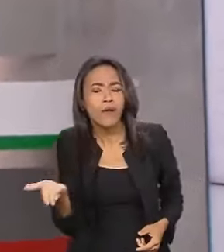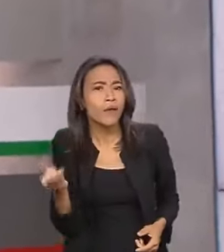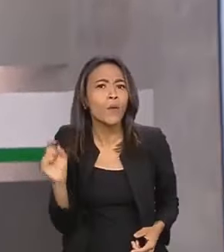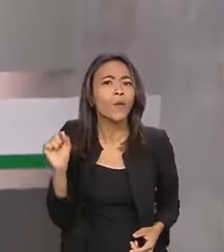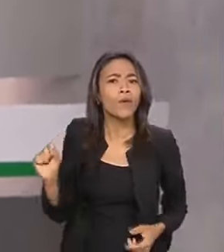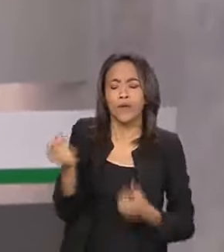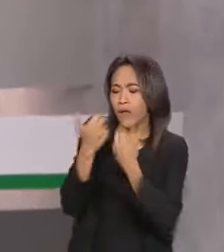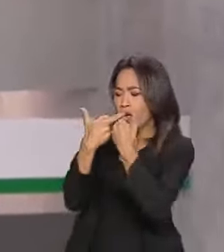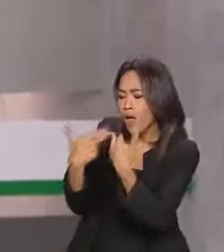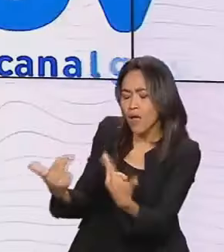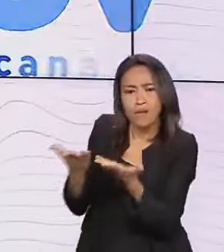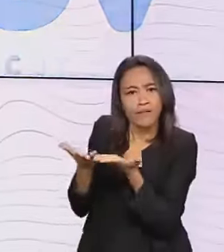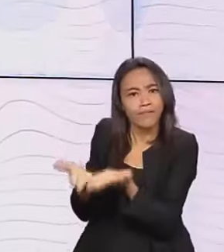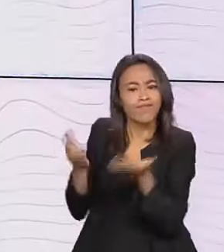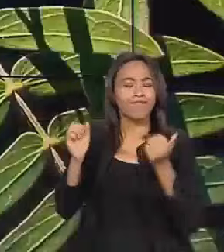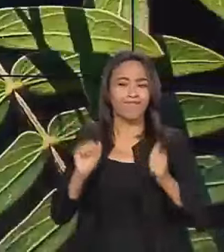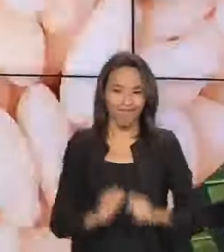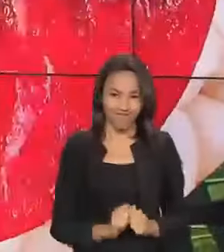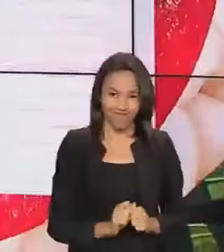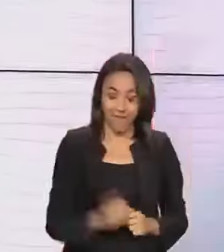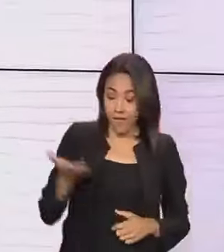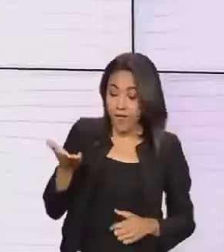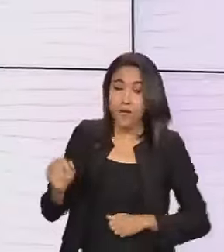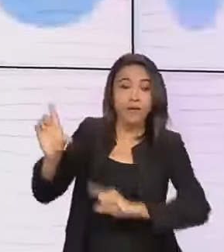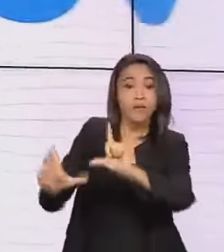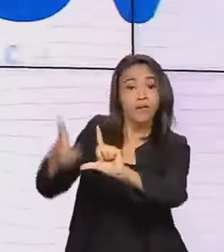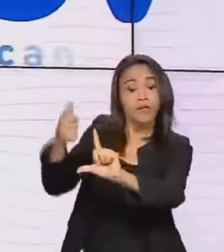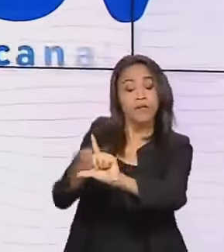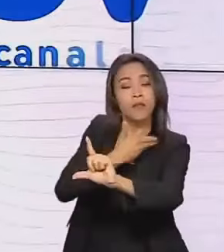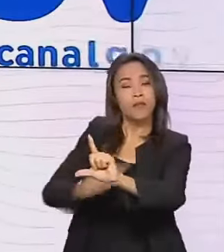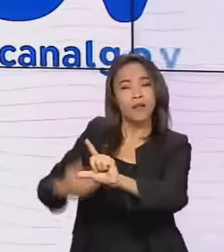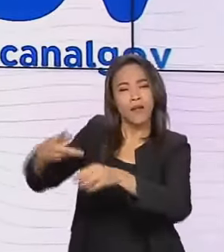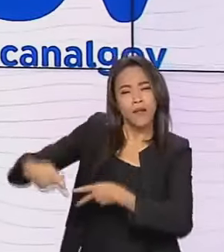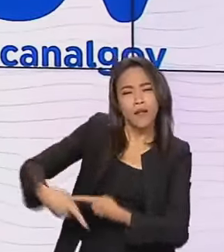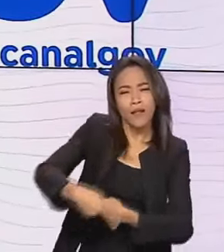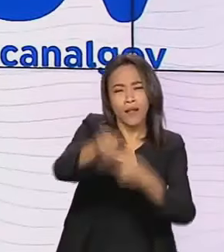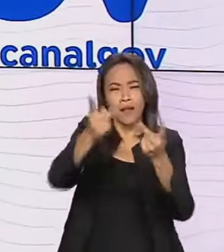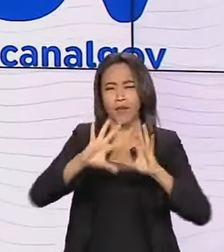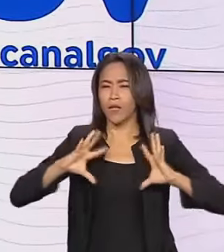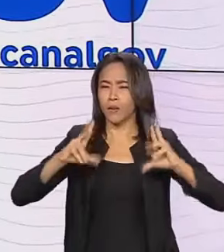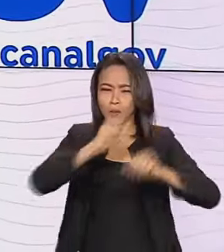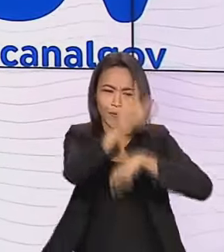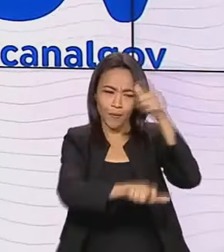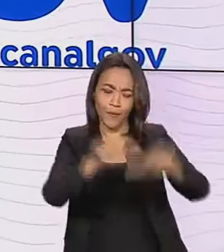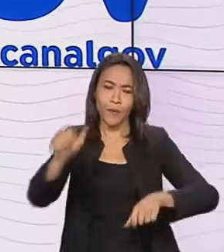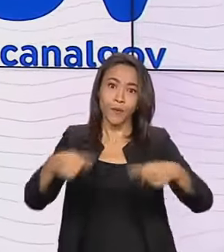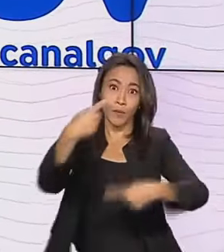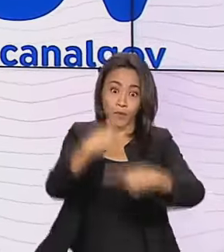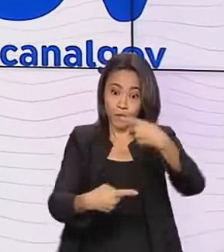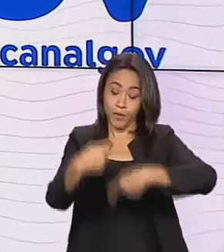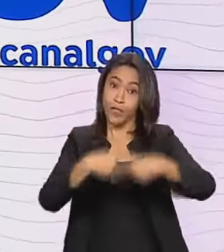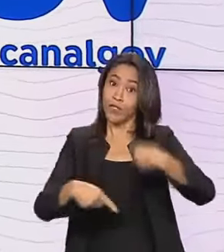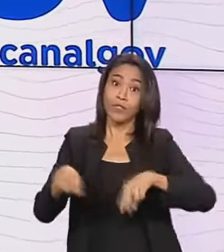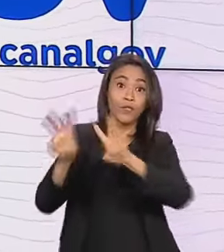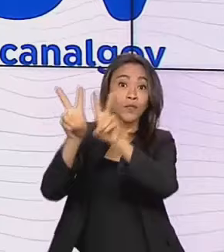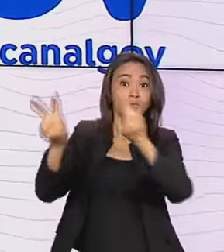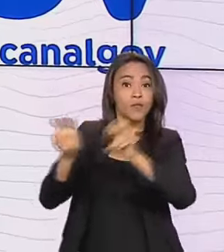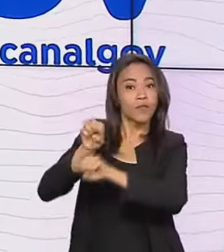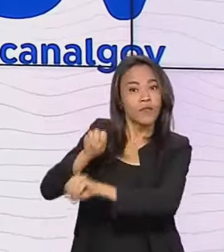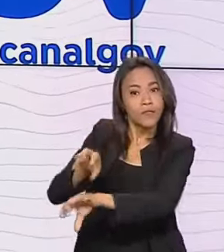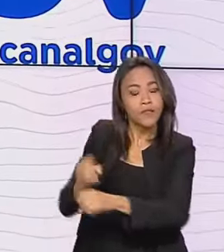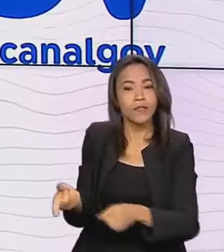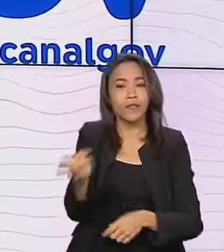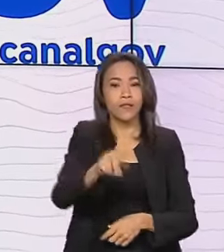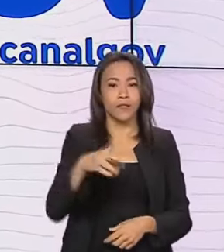que eles têm de novo canal gov é uma emissora que leva todo o cidadão brasileiro as políticas públicas como educação